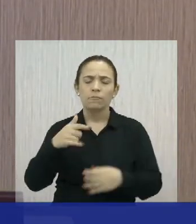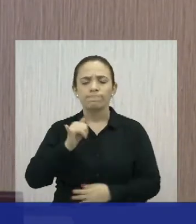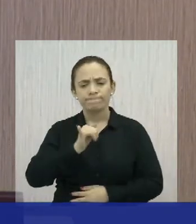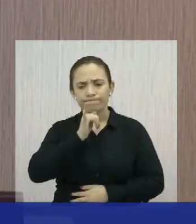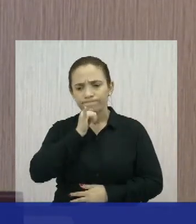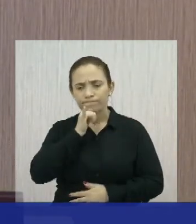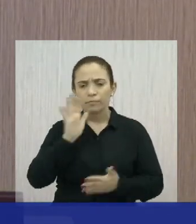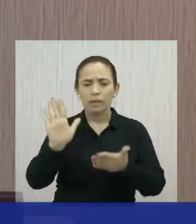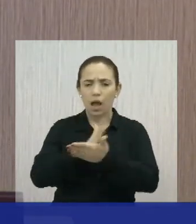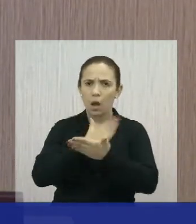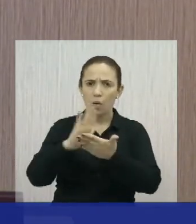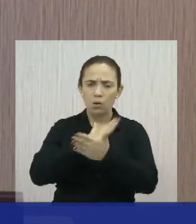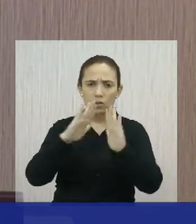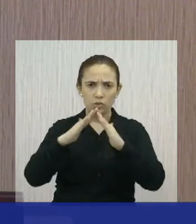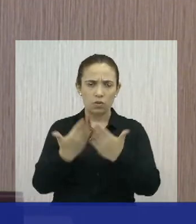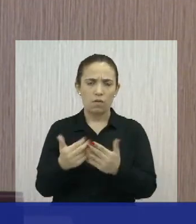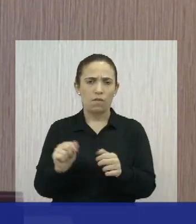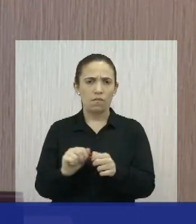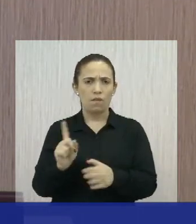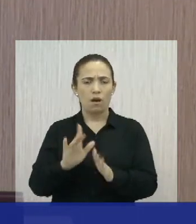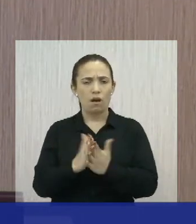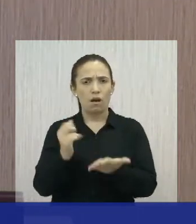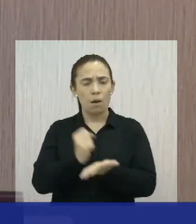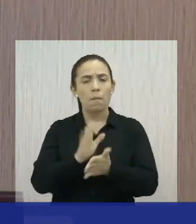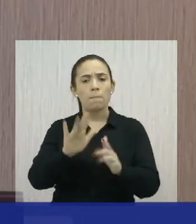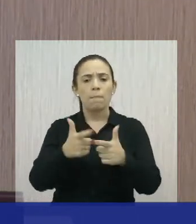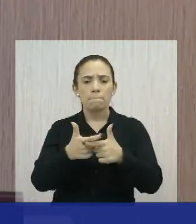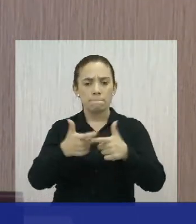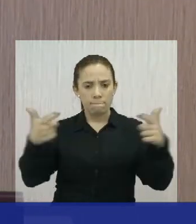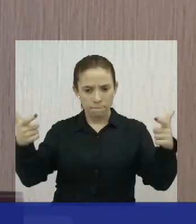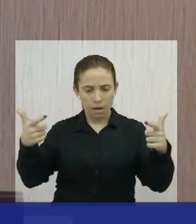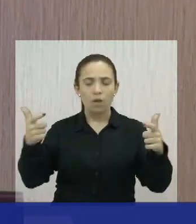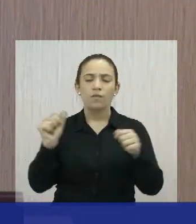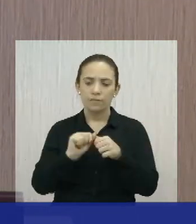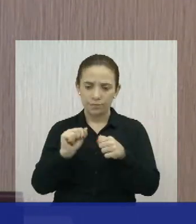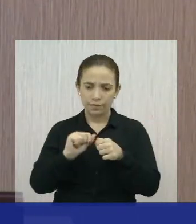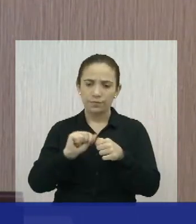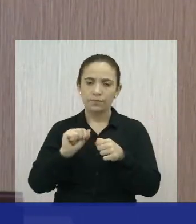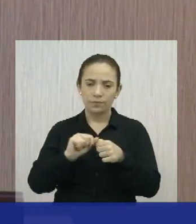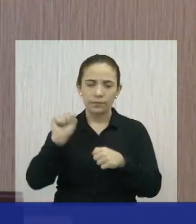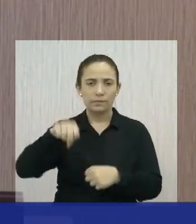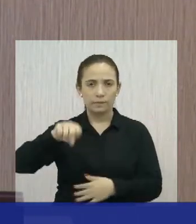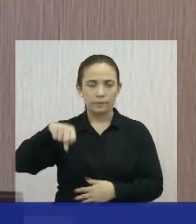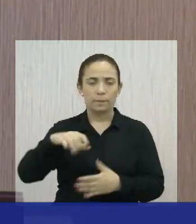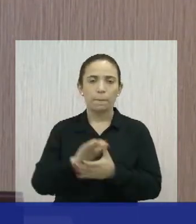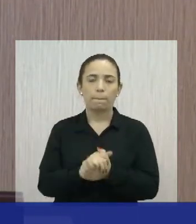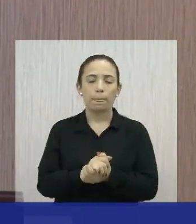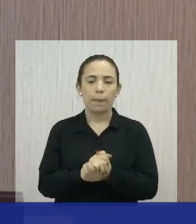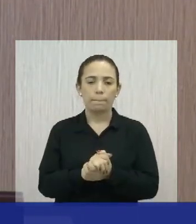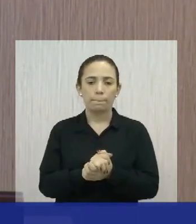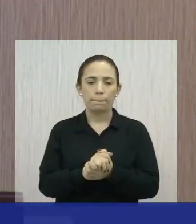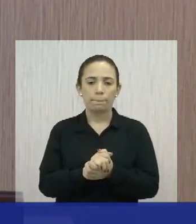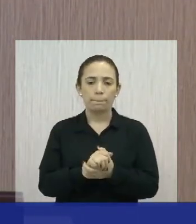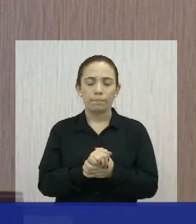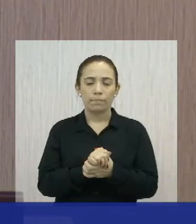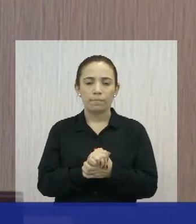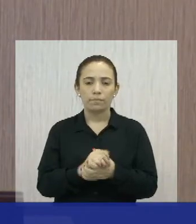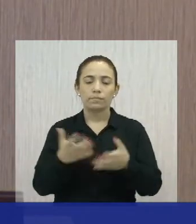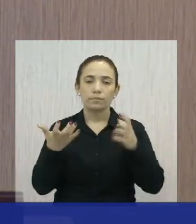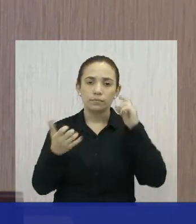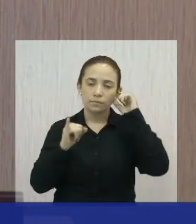lamentamos que algumas não façam, mas a imensa maioria o faz. Queria citar